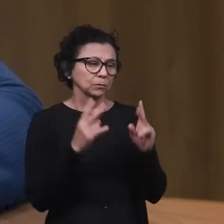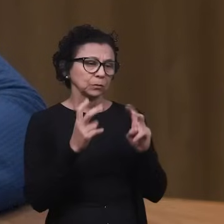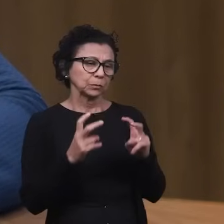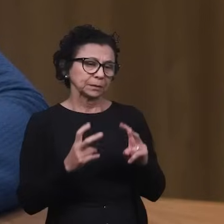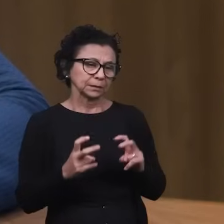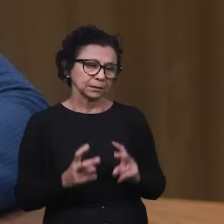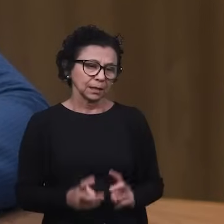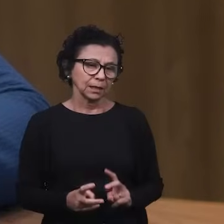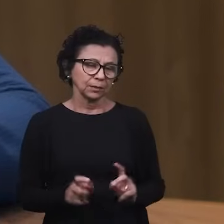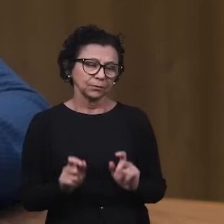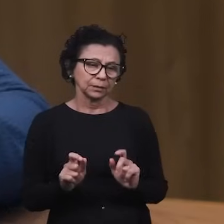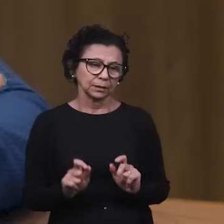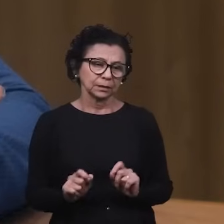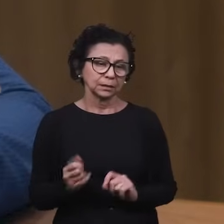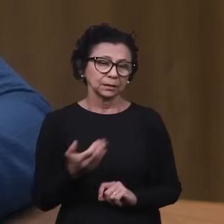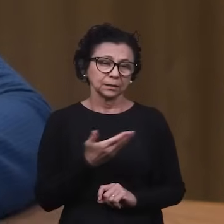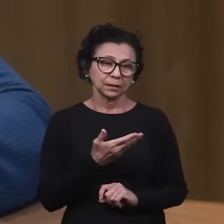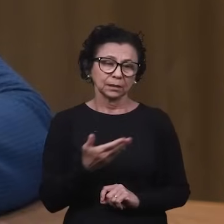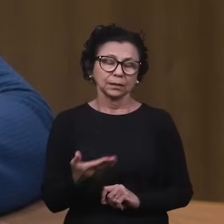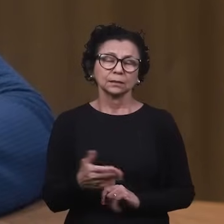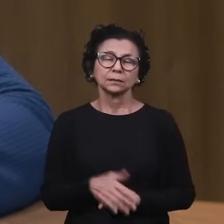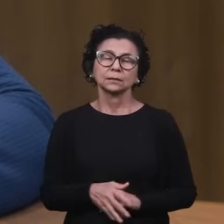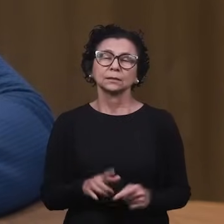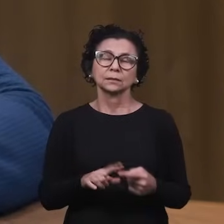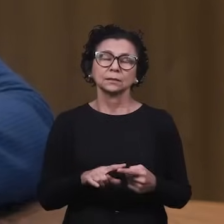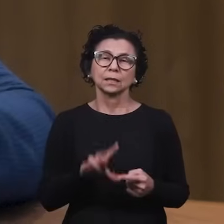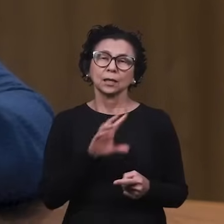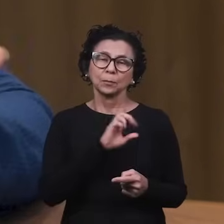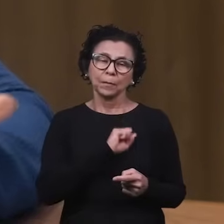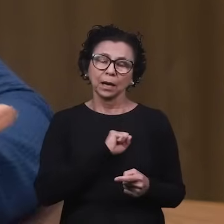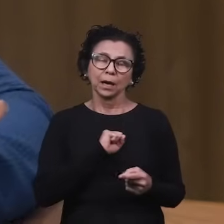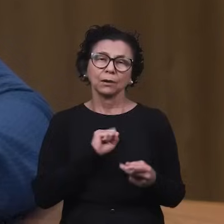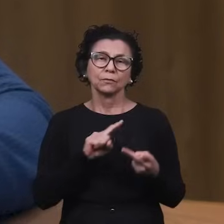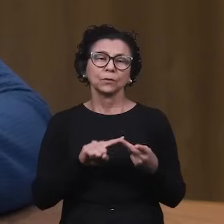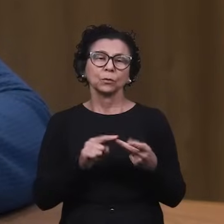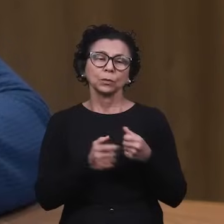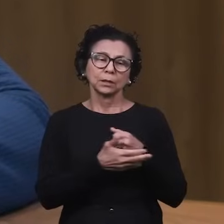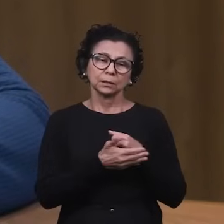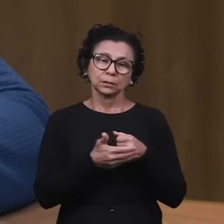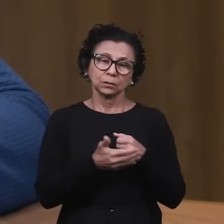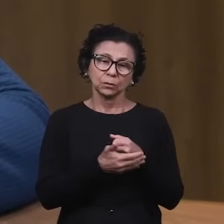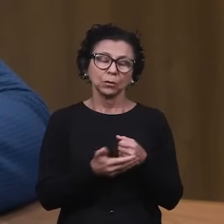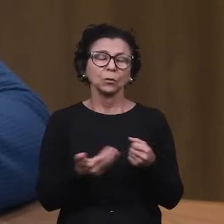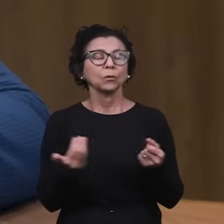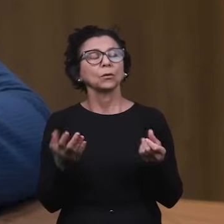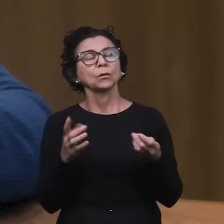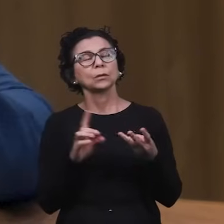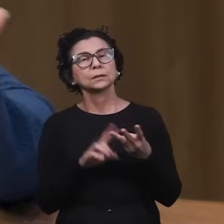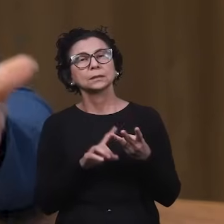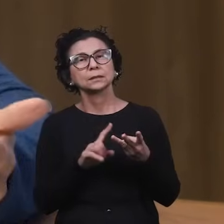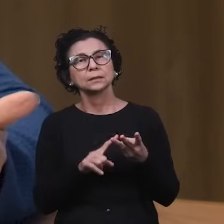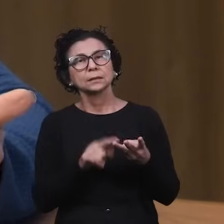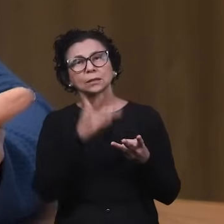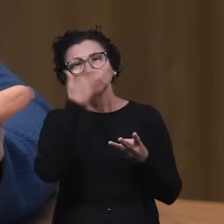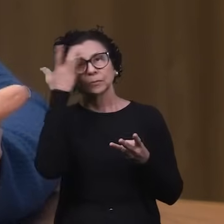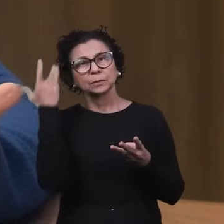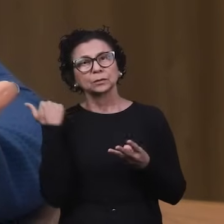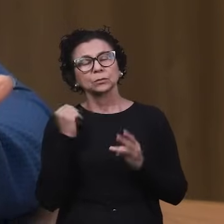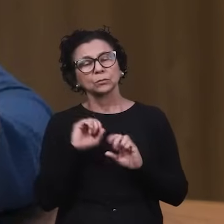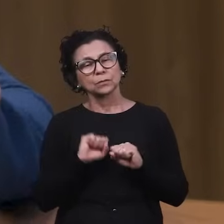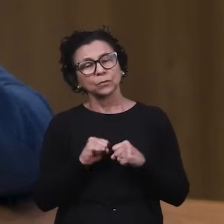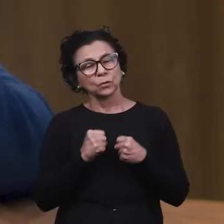ela seja uma pessoa amável, uma pessoa carinhosa, seja uma pessoa